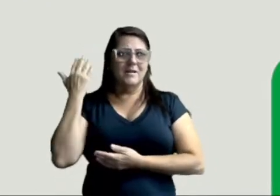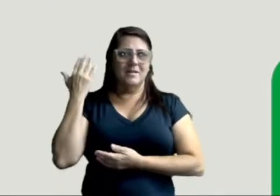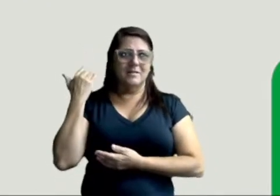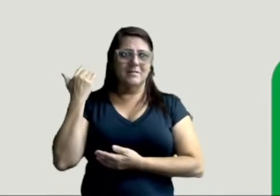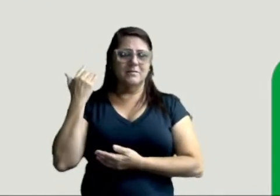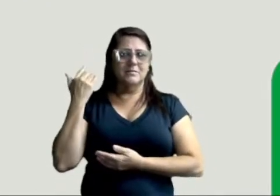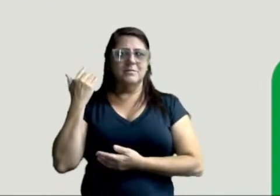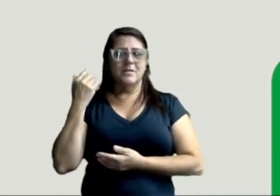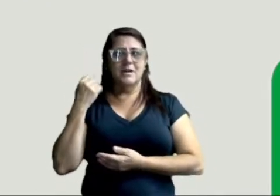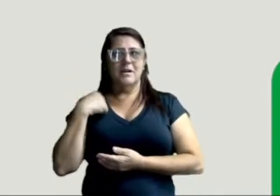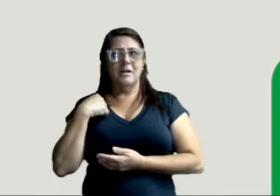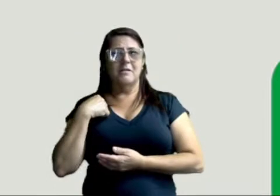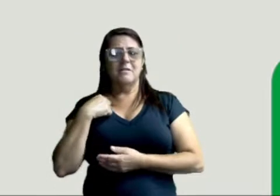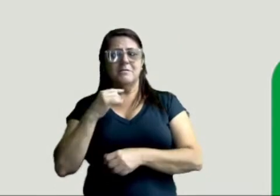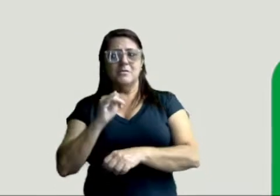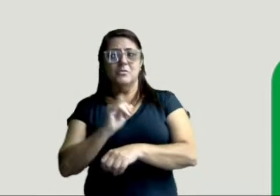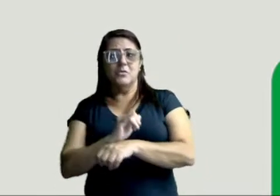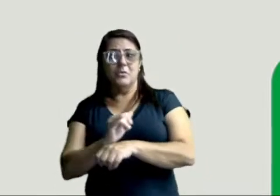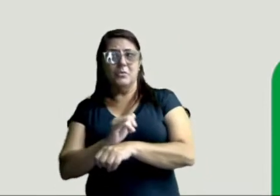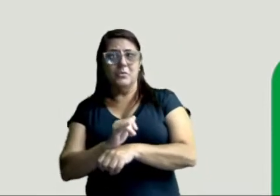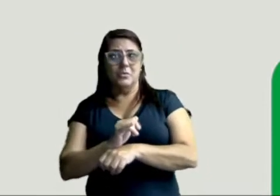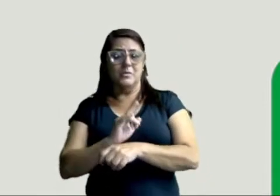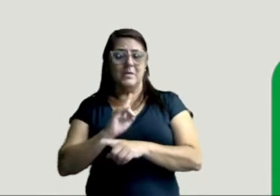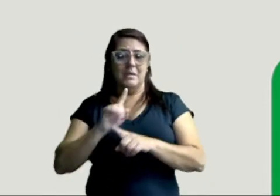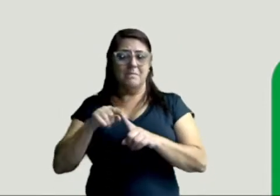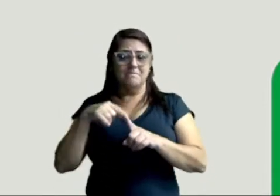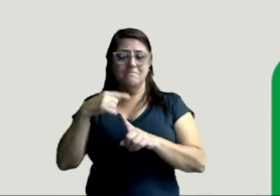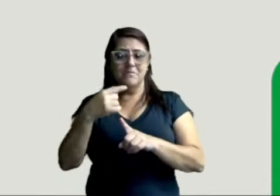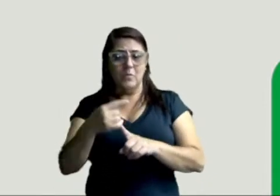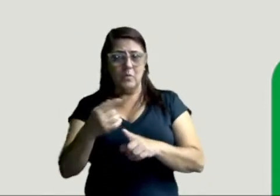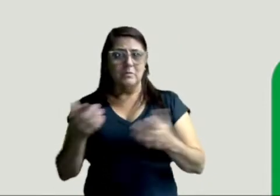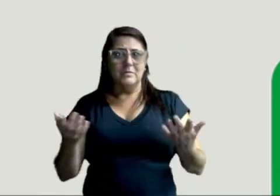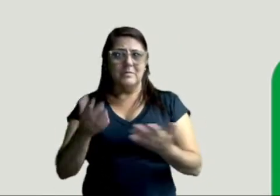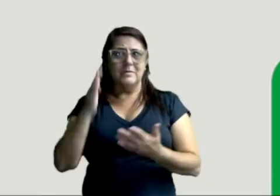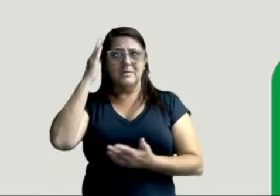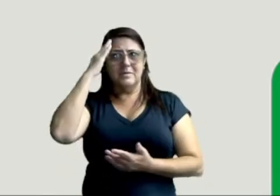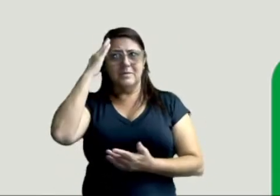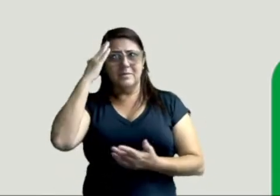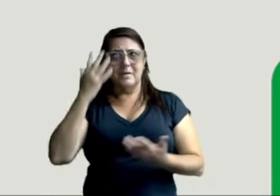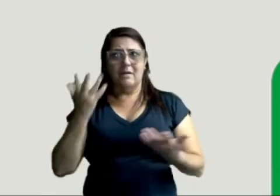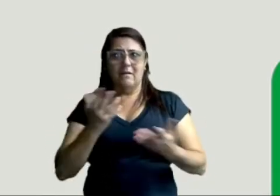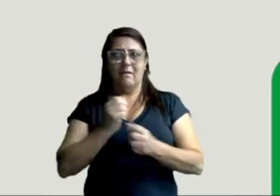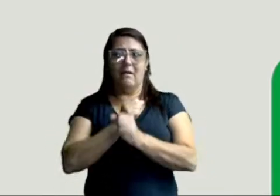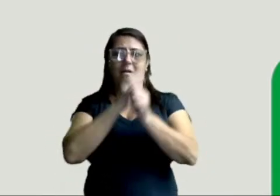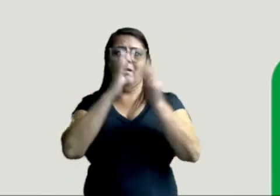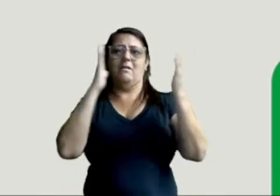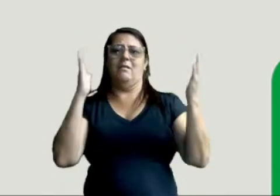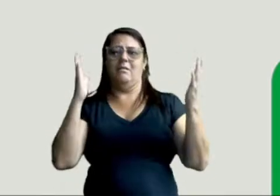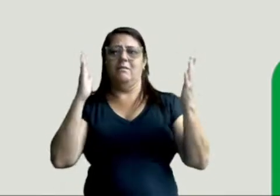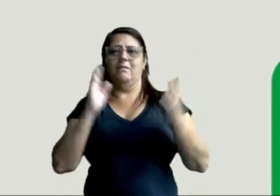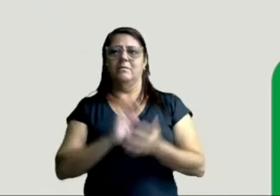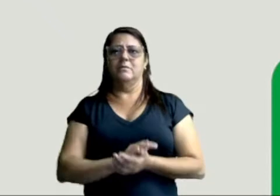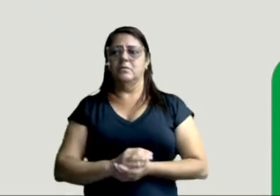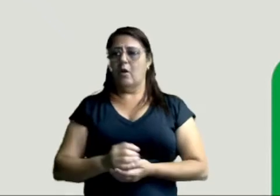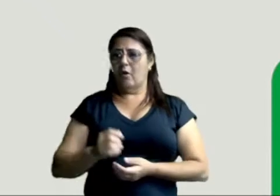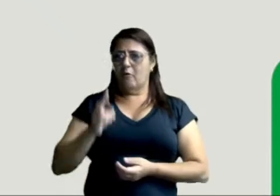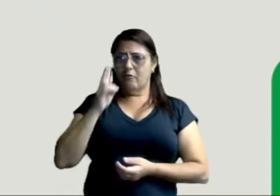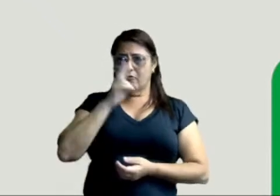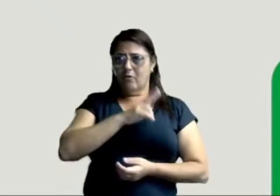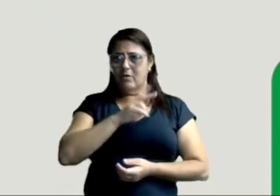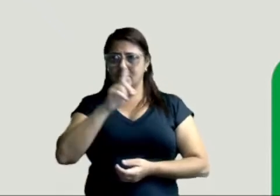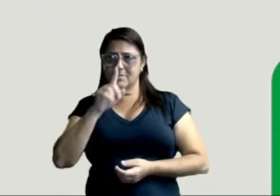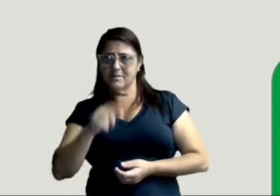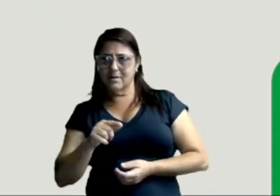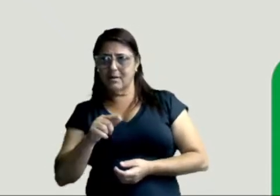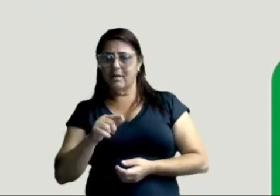não assistiu, assista ela antes para poder entender essa aula de agora, tá bom? Então, força é uma grandeza